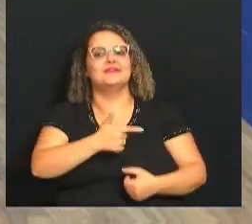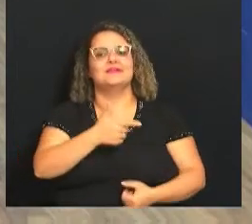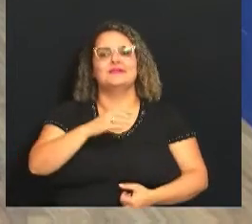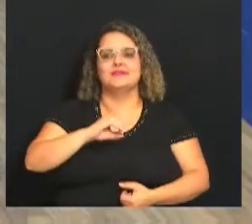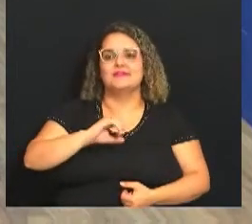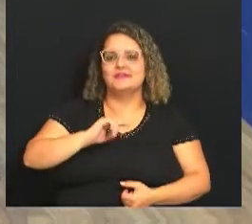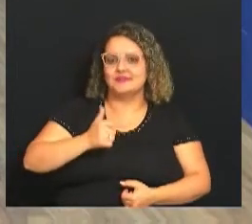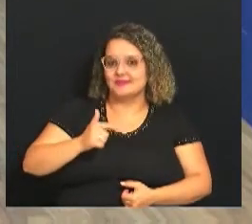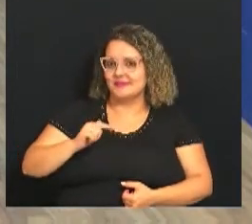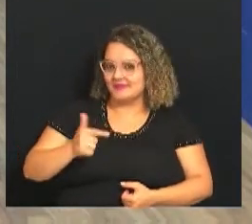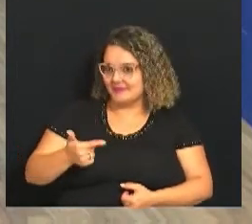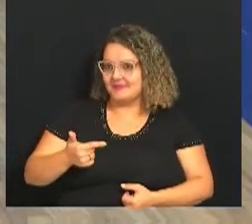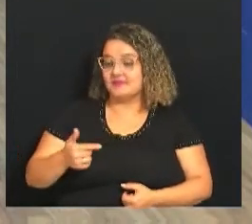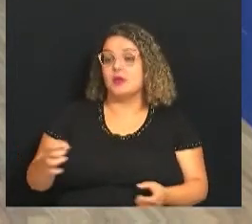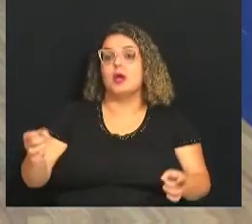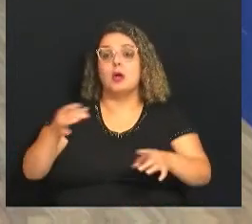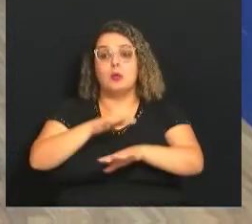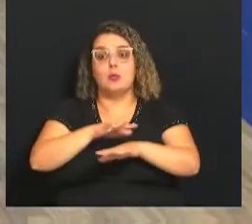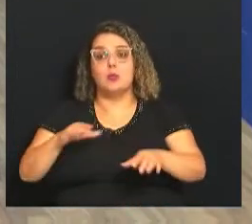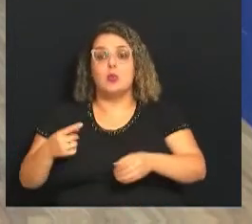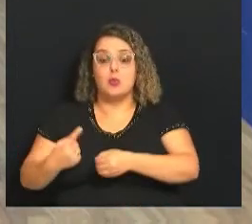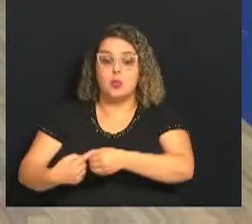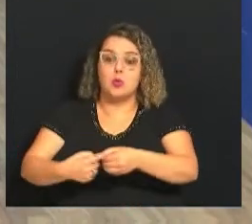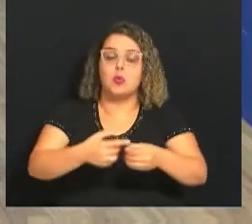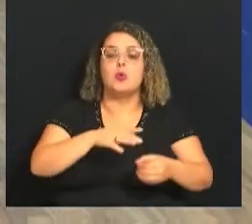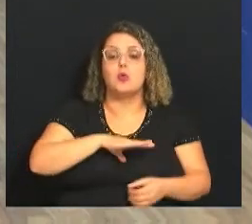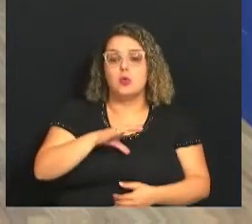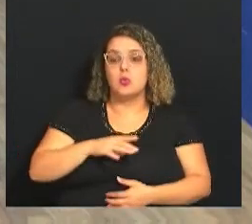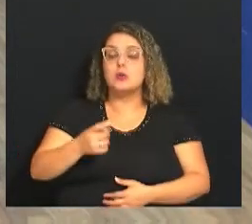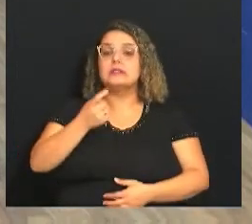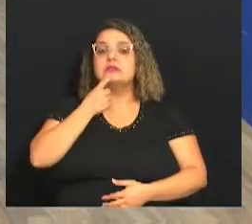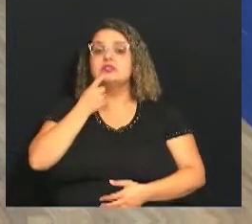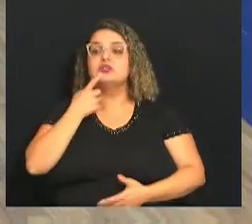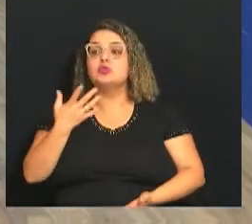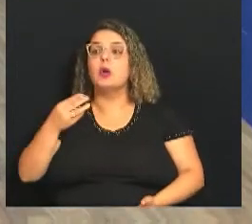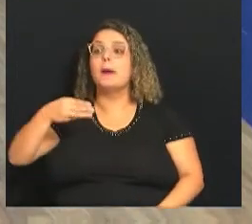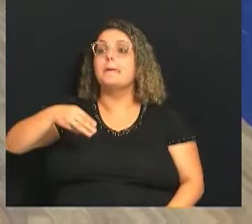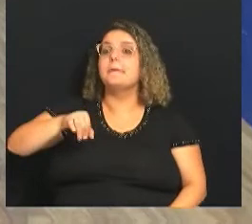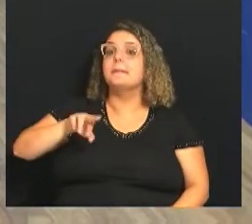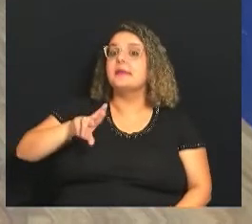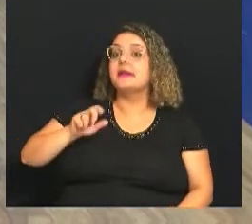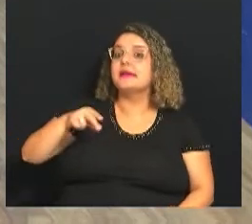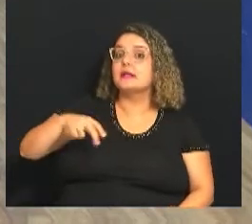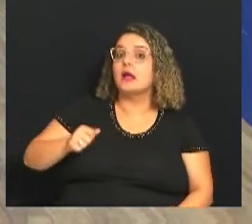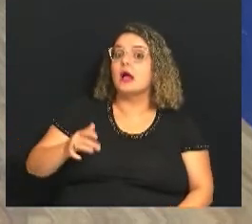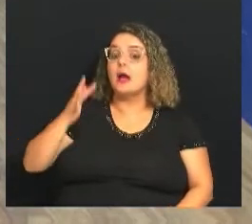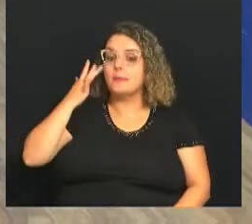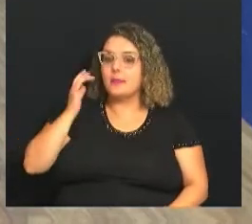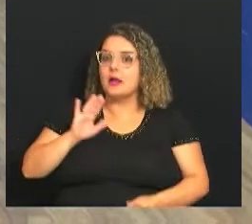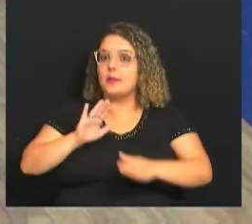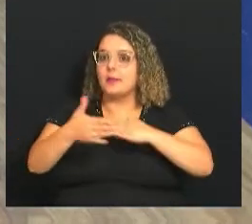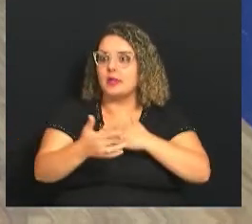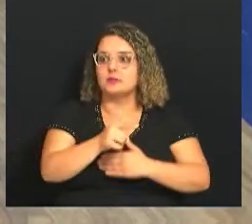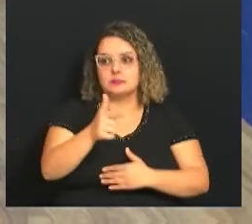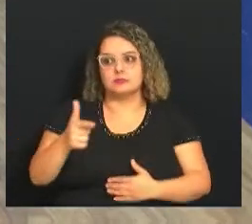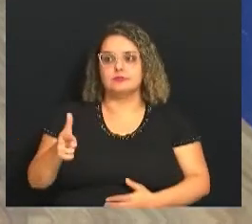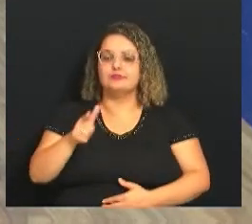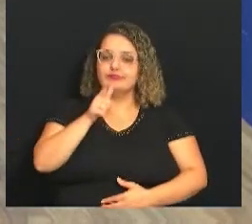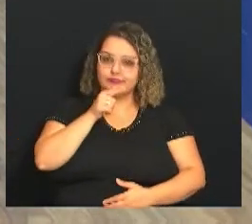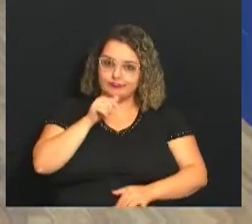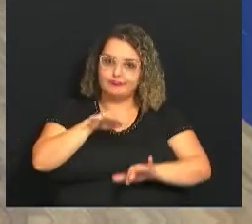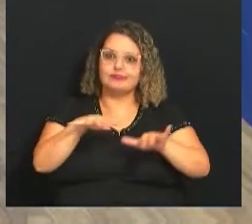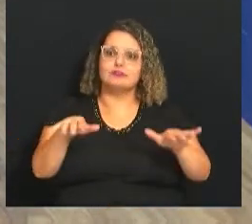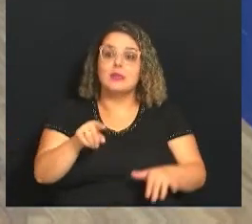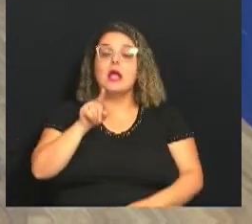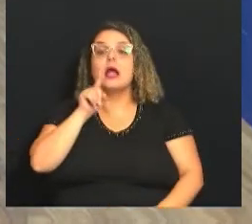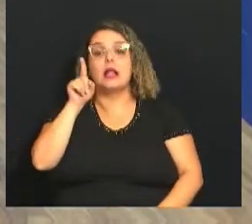2022. E para encerrarmos as notícias da metrópole de Campinas, Mina Abreu, amanhã muitos bairros de Campinas vão ficar sem água, hein? E é lá no distrito